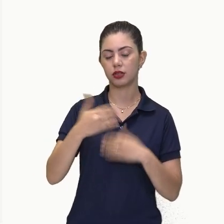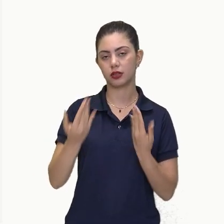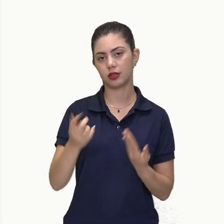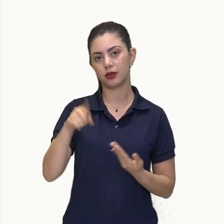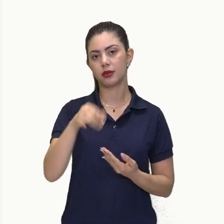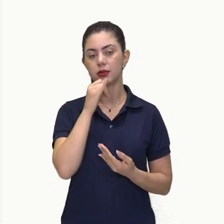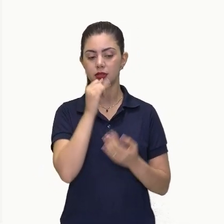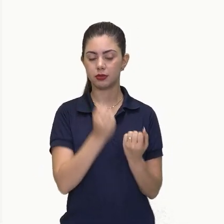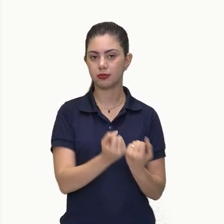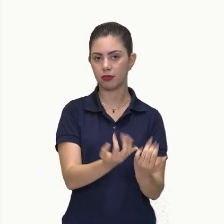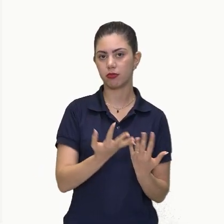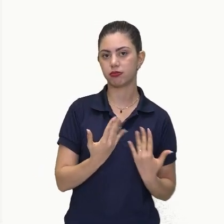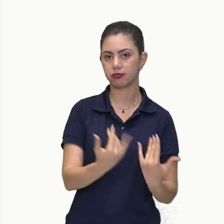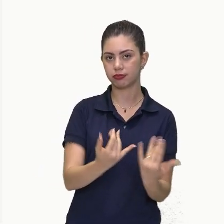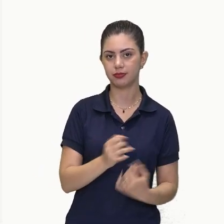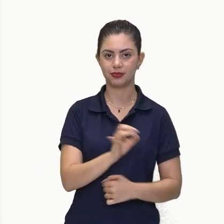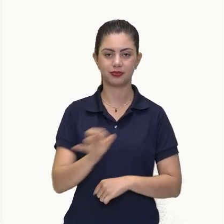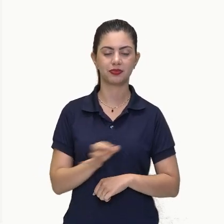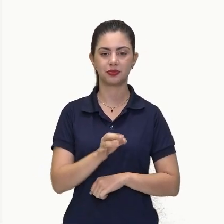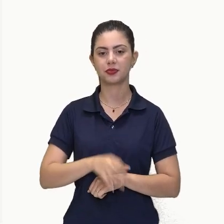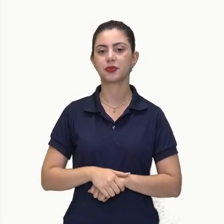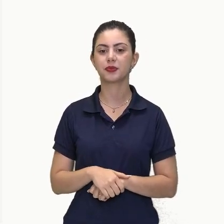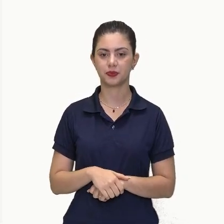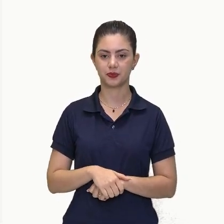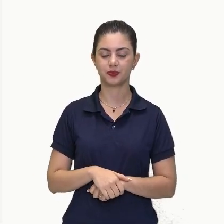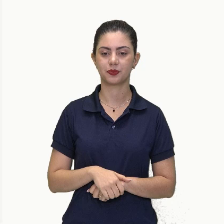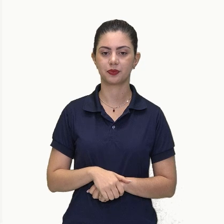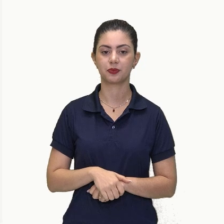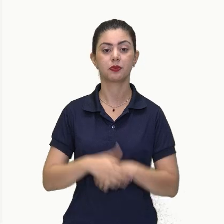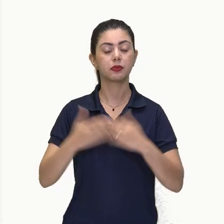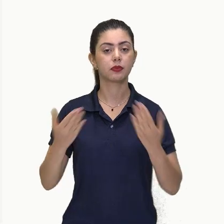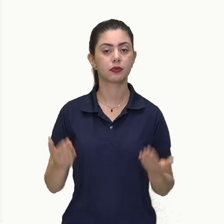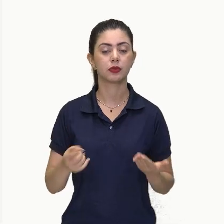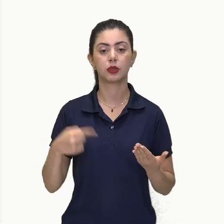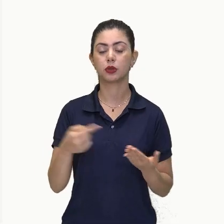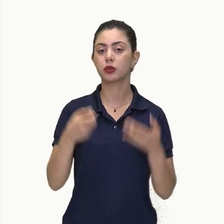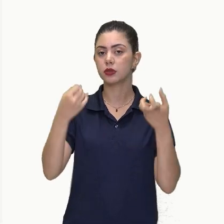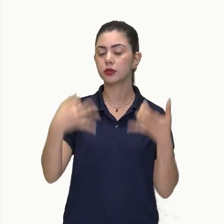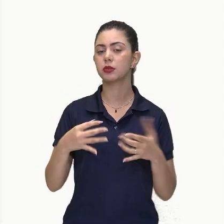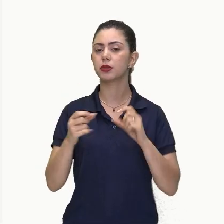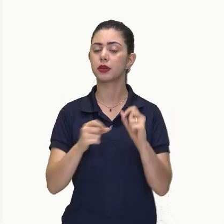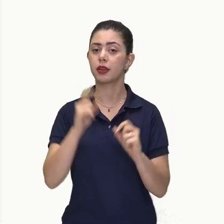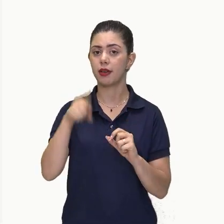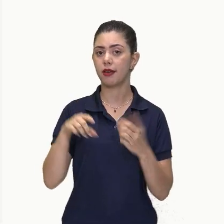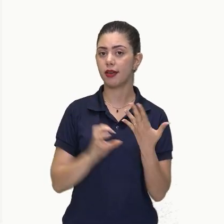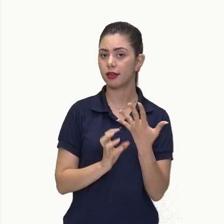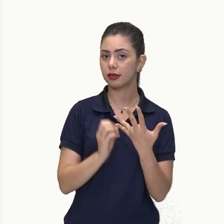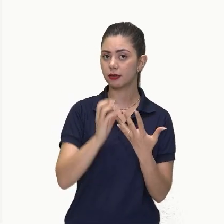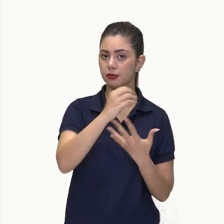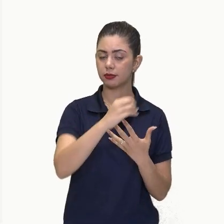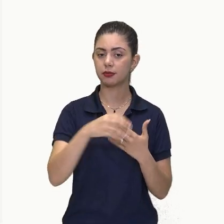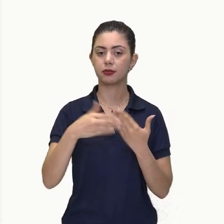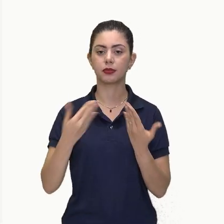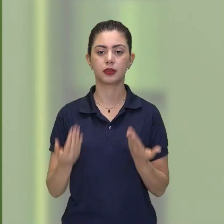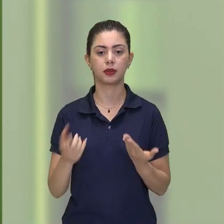exemplo de uma alga, tá? E aí, quando a gente fala de cadeia alimentar, a gente fala dessa interação